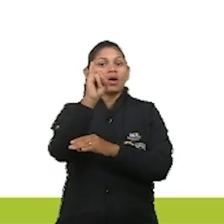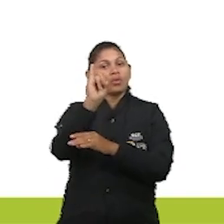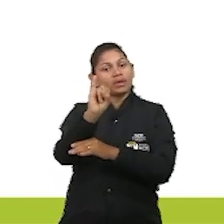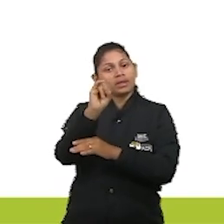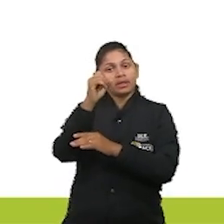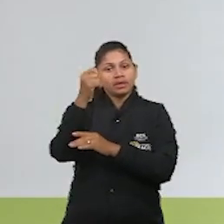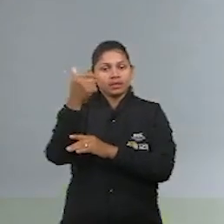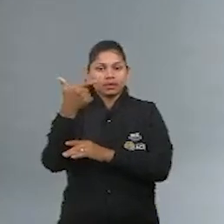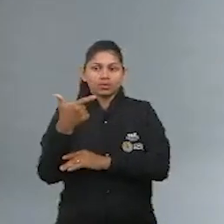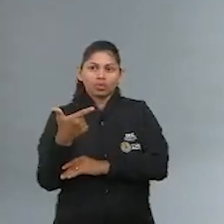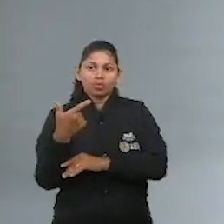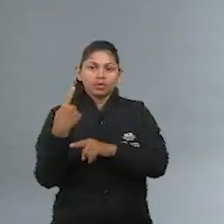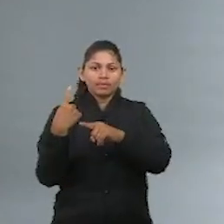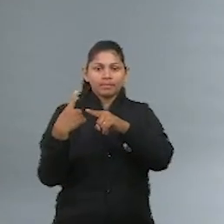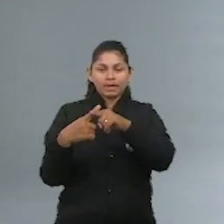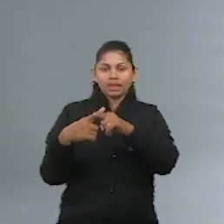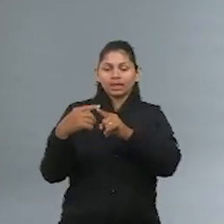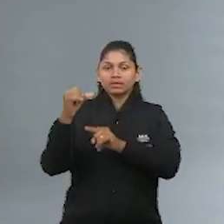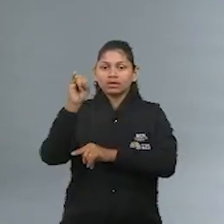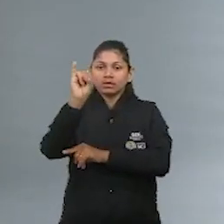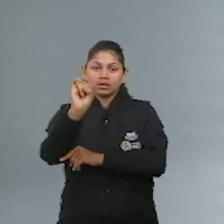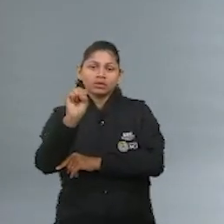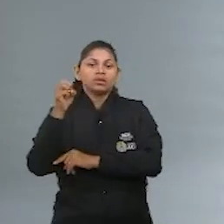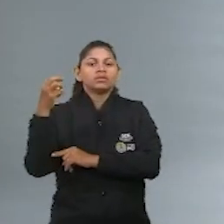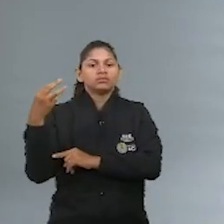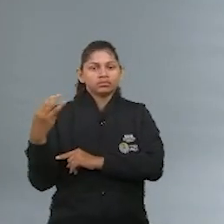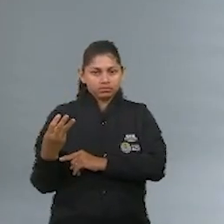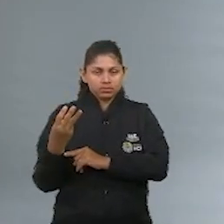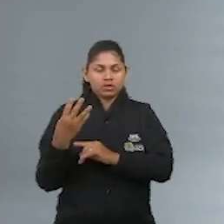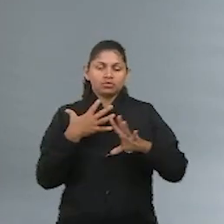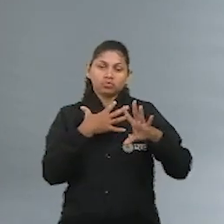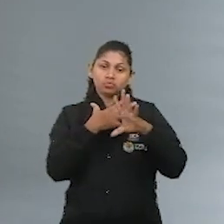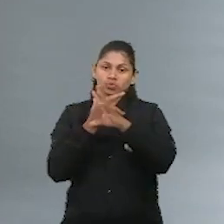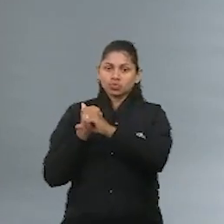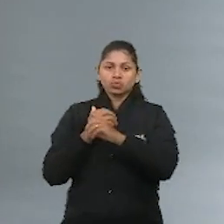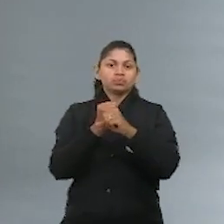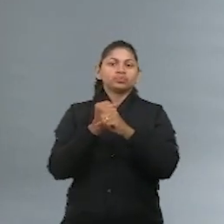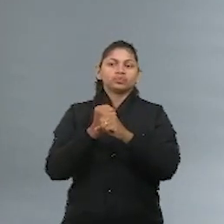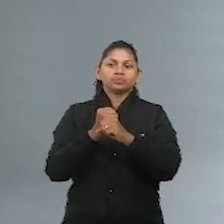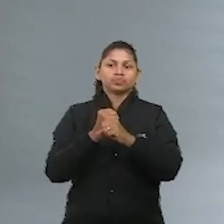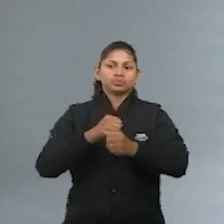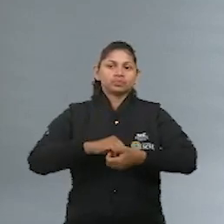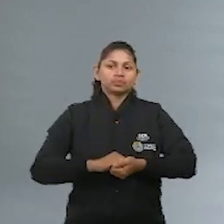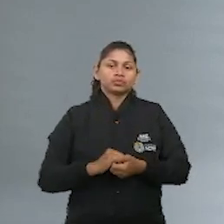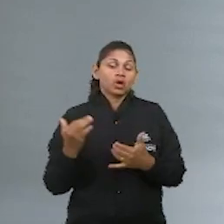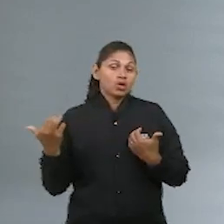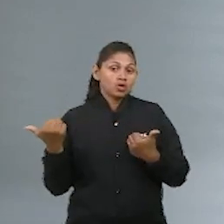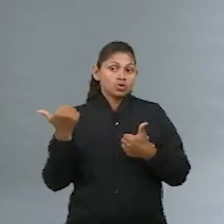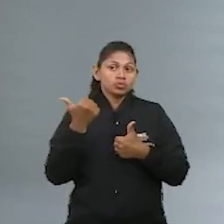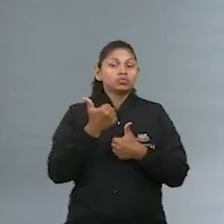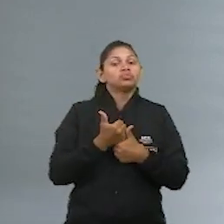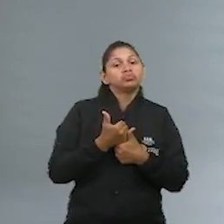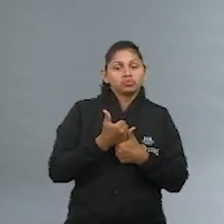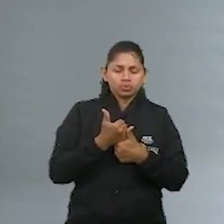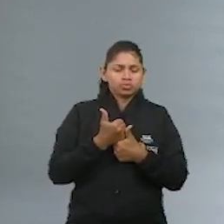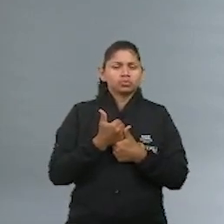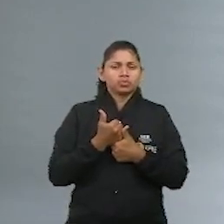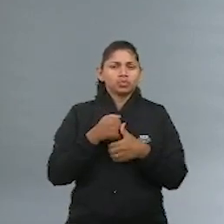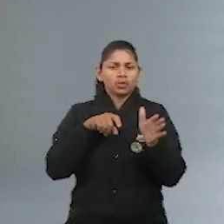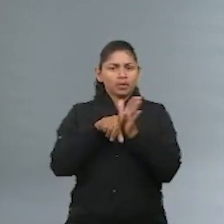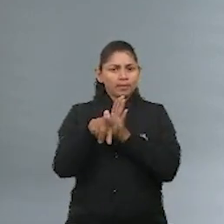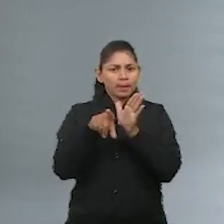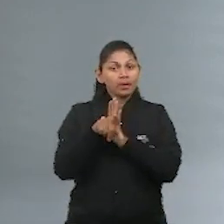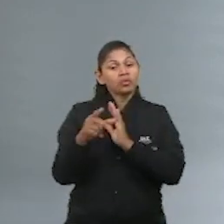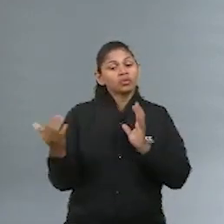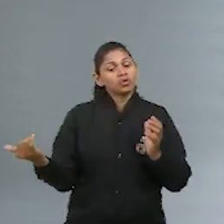foi dividido em I2 e I3? Então vai ser igual à soma, ok? O I1 é igual a I2 mais